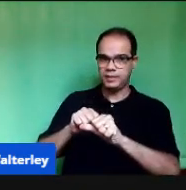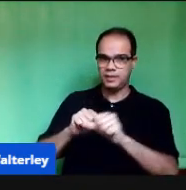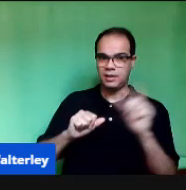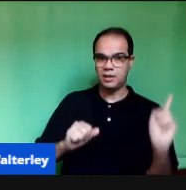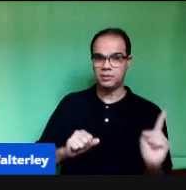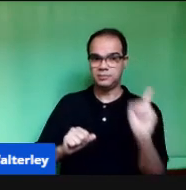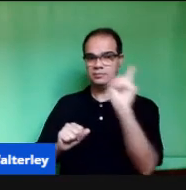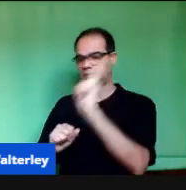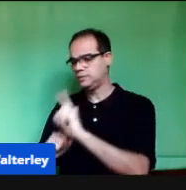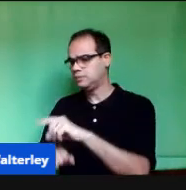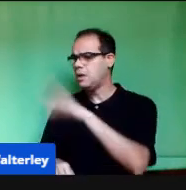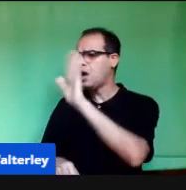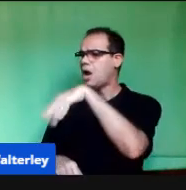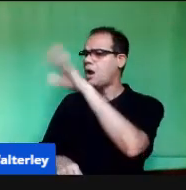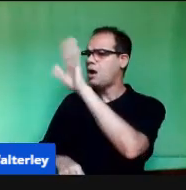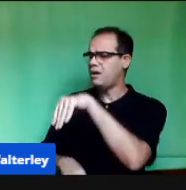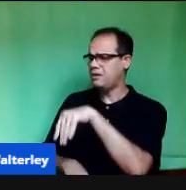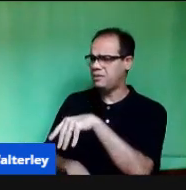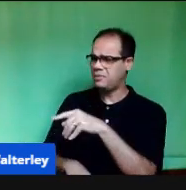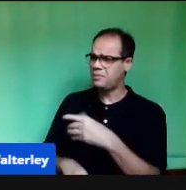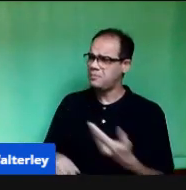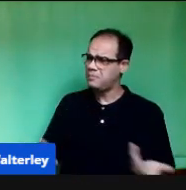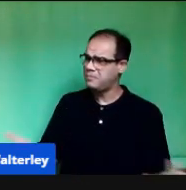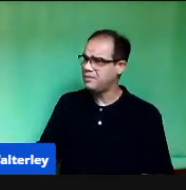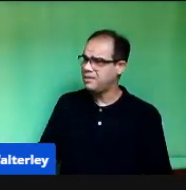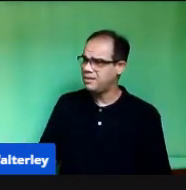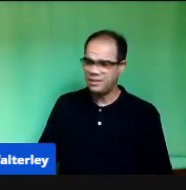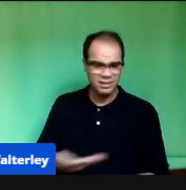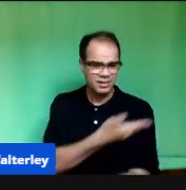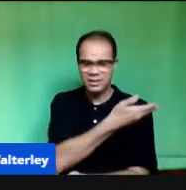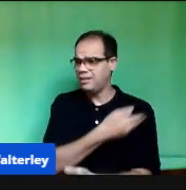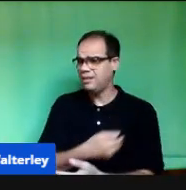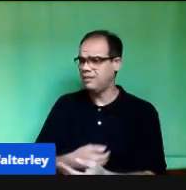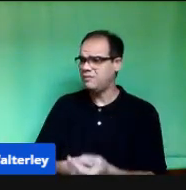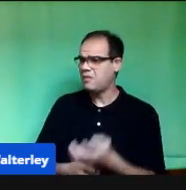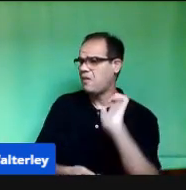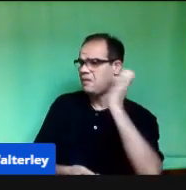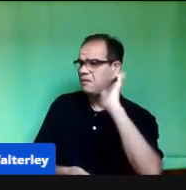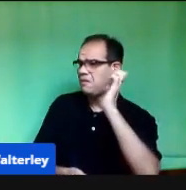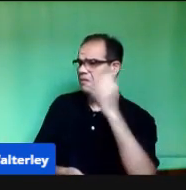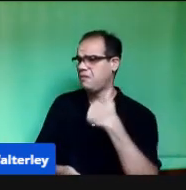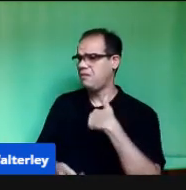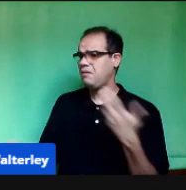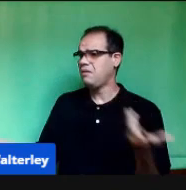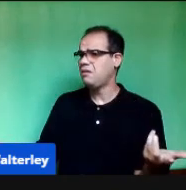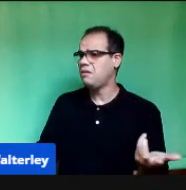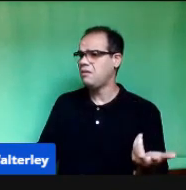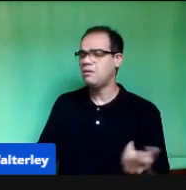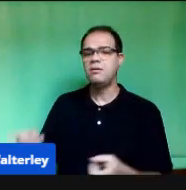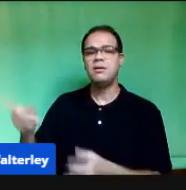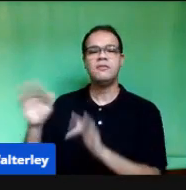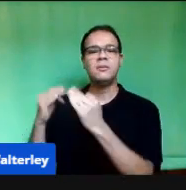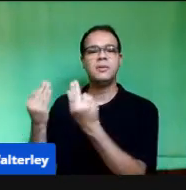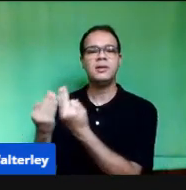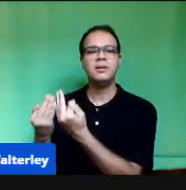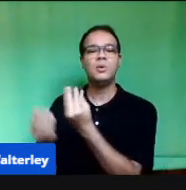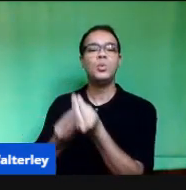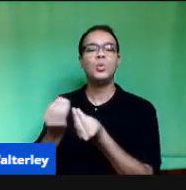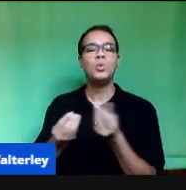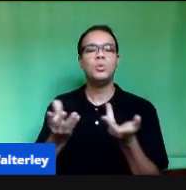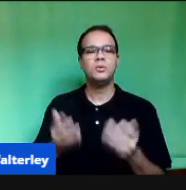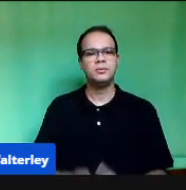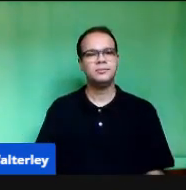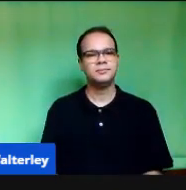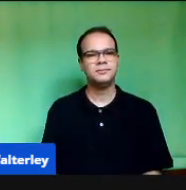fui chamado de viadinho, de mulherzinha, porque esses são os termos que as nossas crianças ouvem. Na maioria das vezes, o que vai